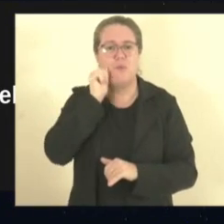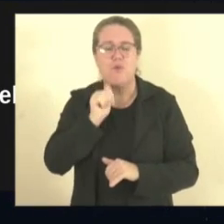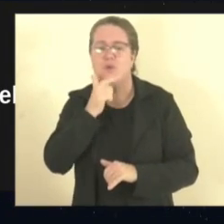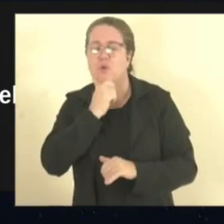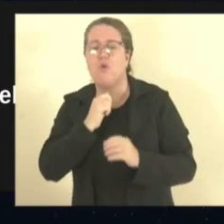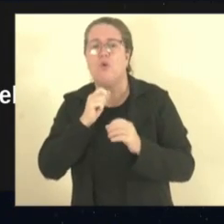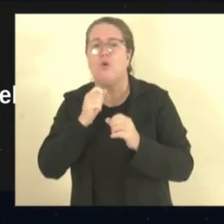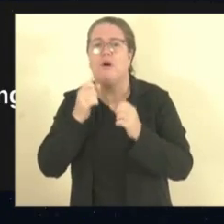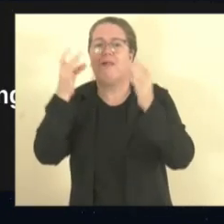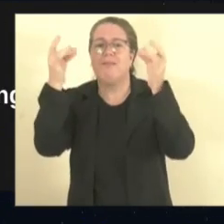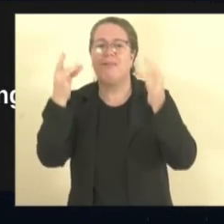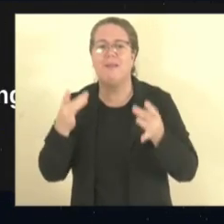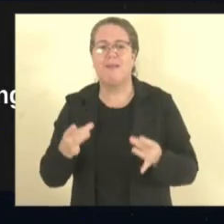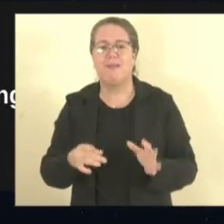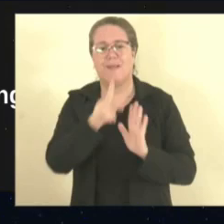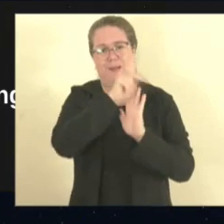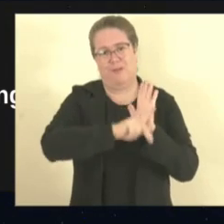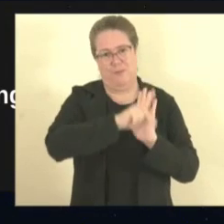informação. Mas nós...